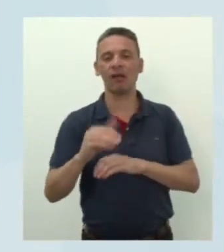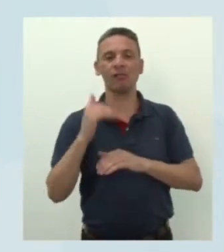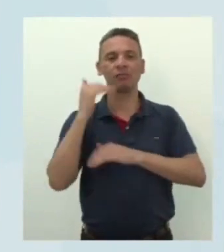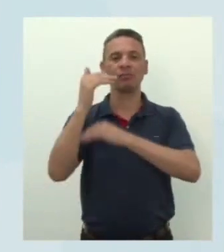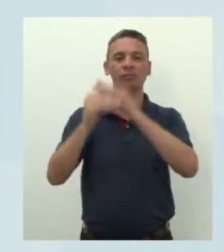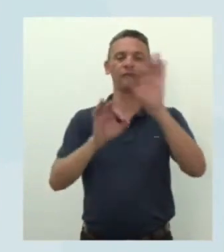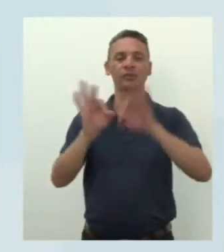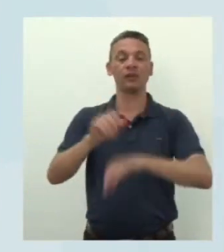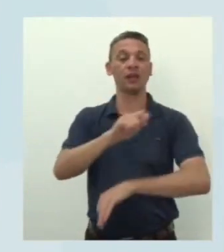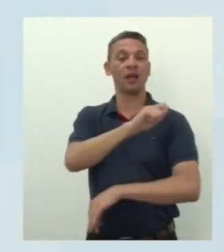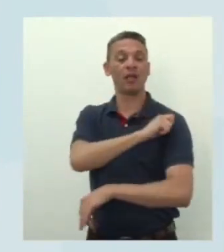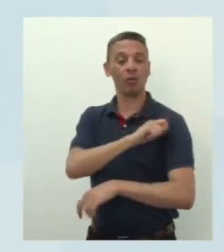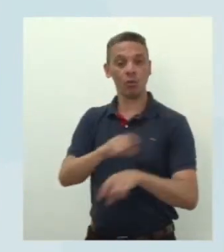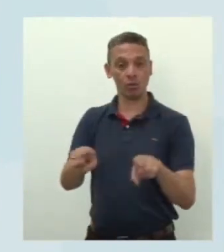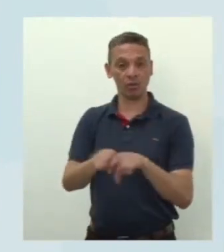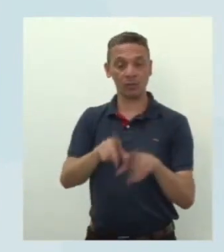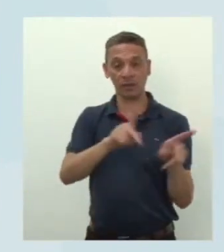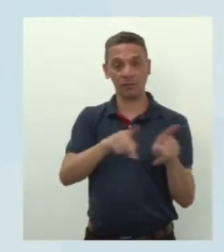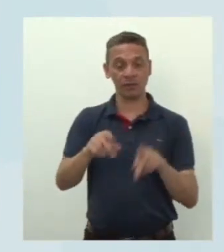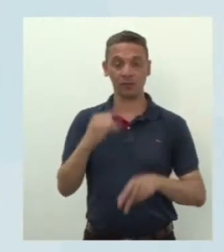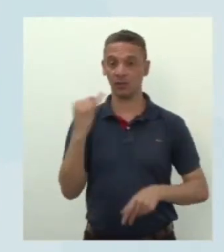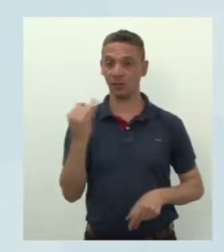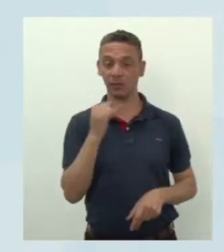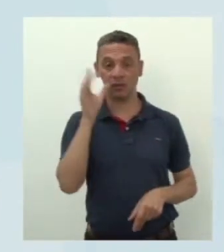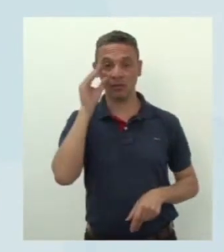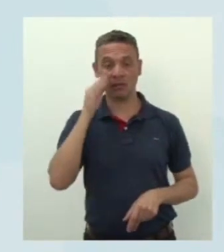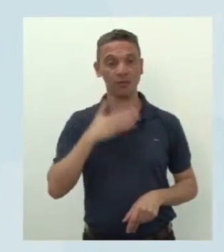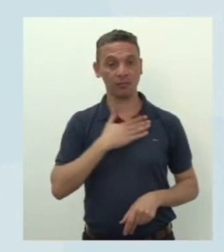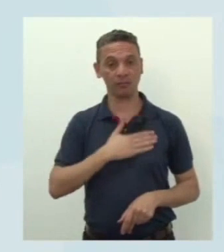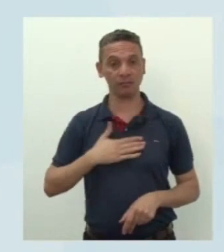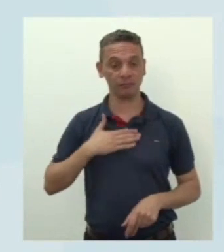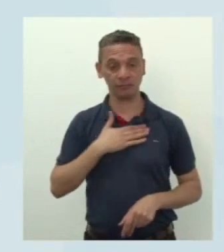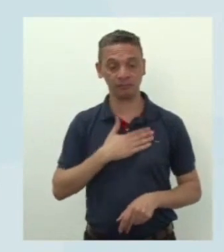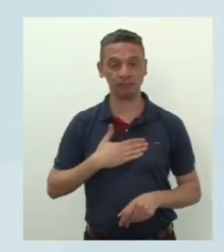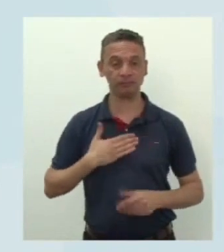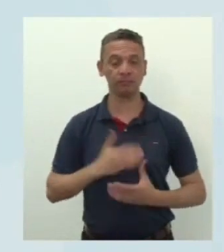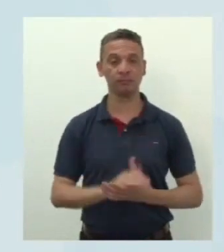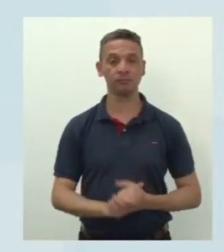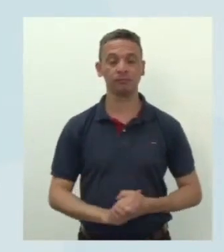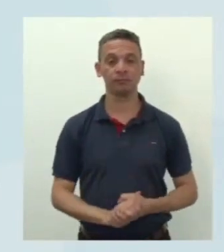para o aluno e para você também, professor, né? É interessante.